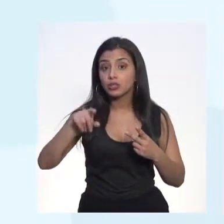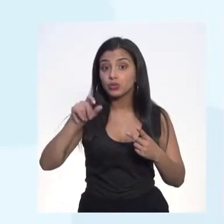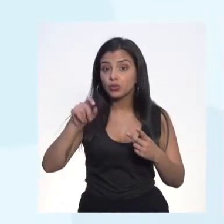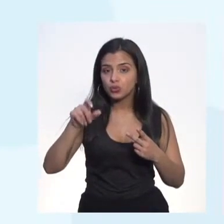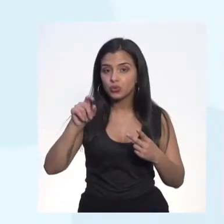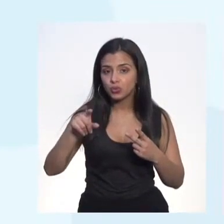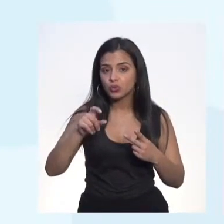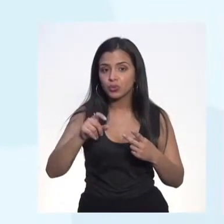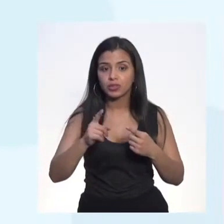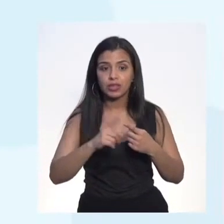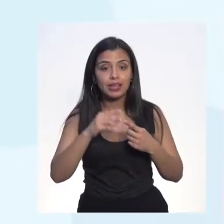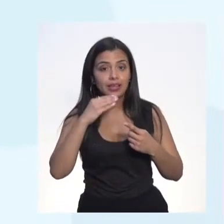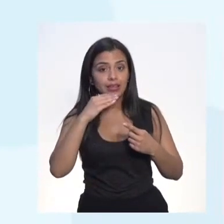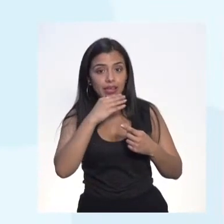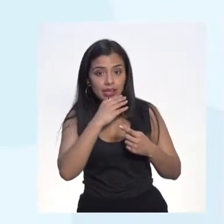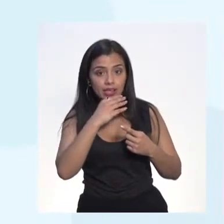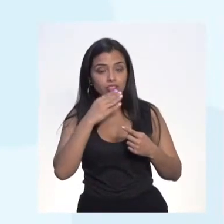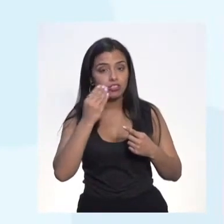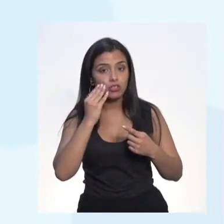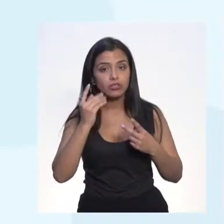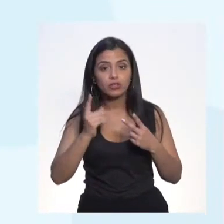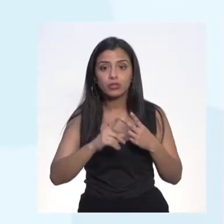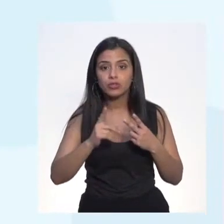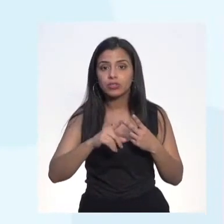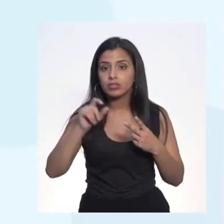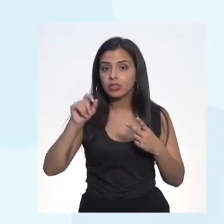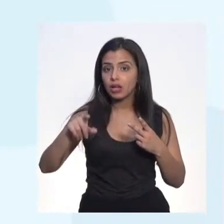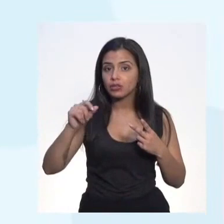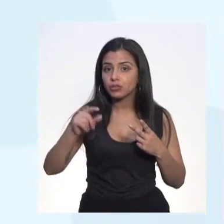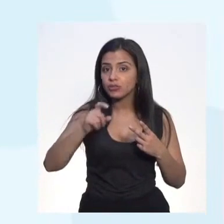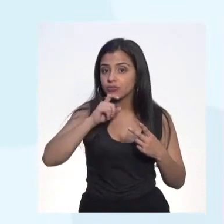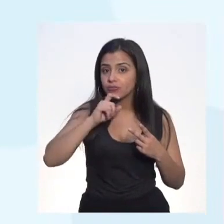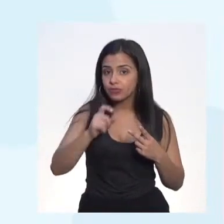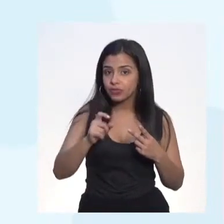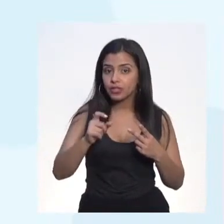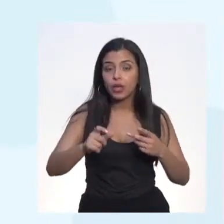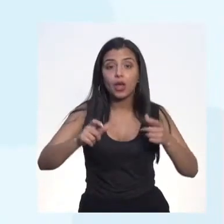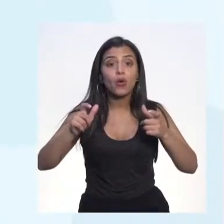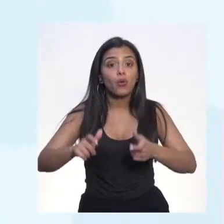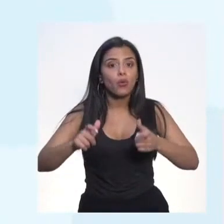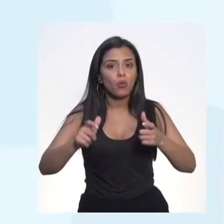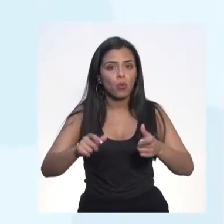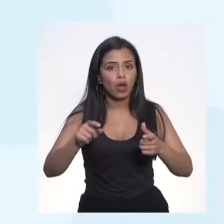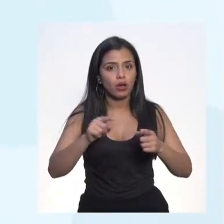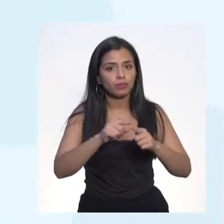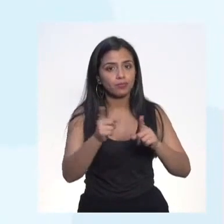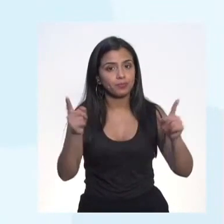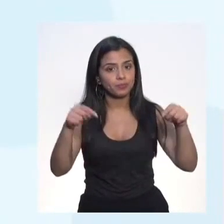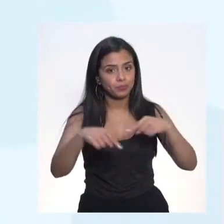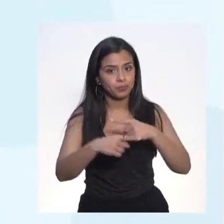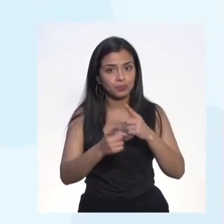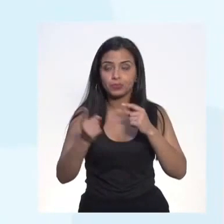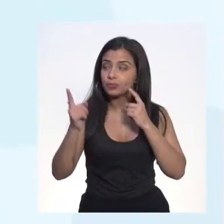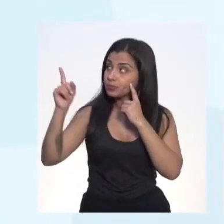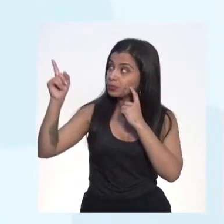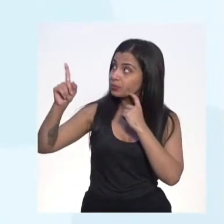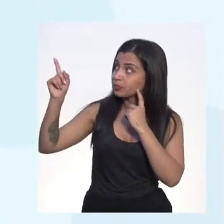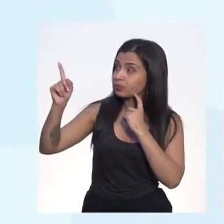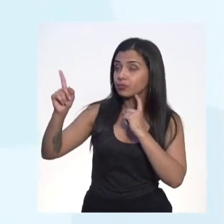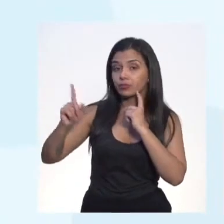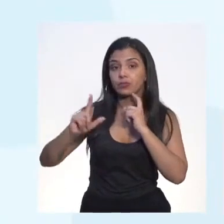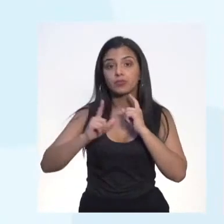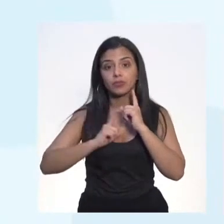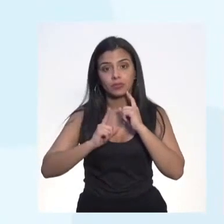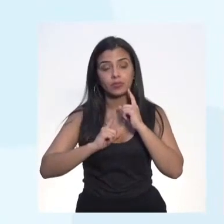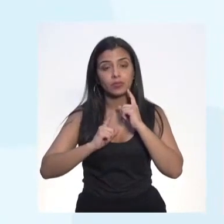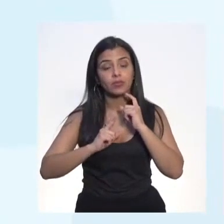frias, que aparecem em azul, e a posição na qual elas se locomovem. Então, é importante as correntes marítimas aí no